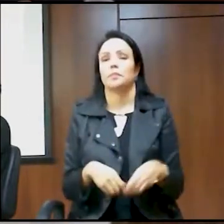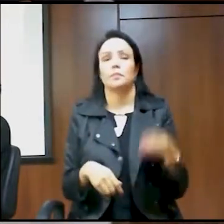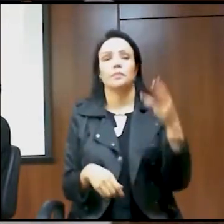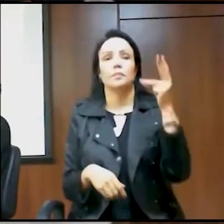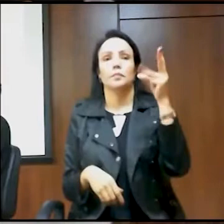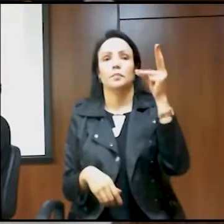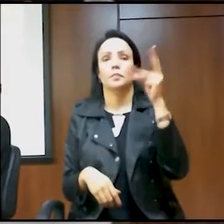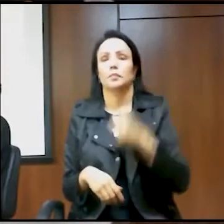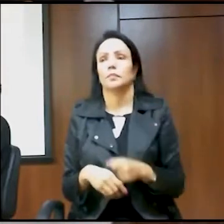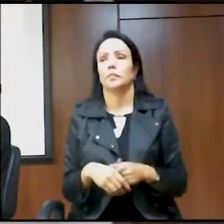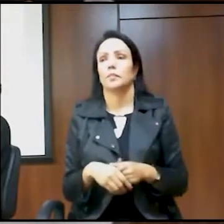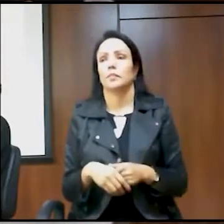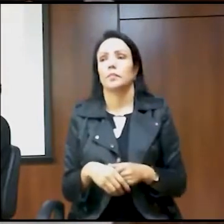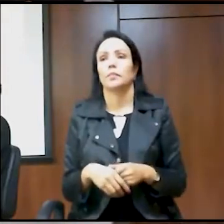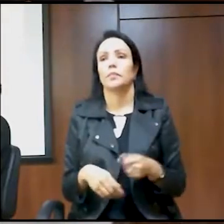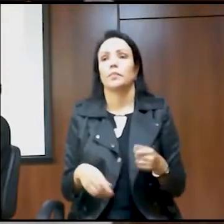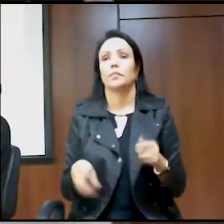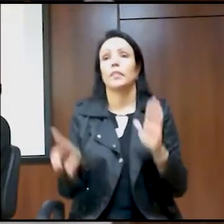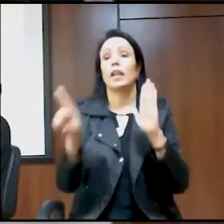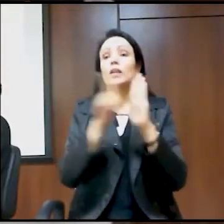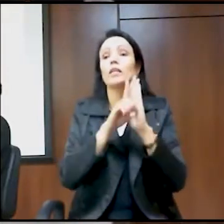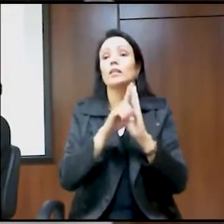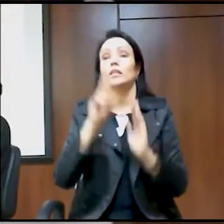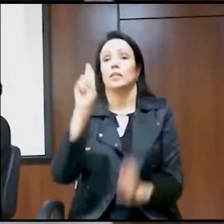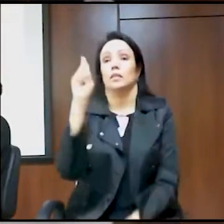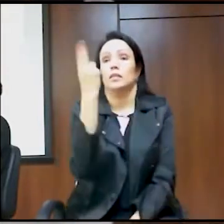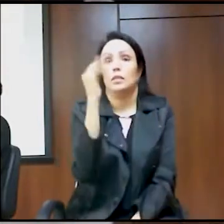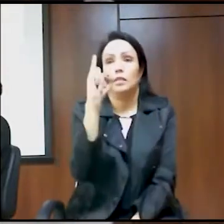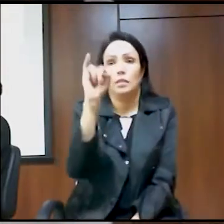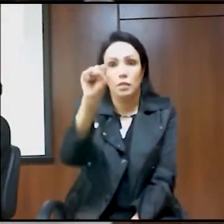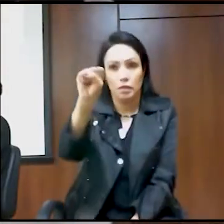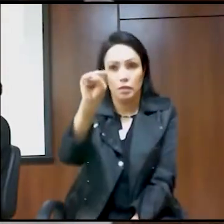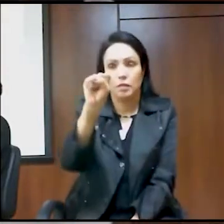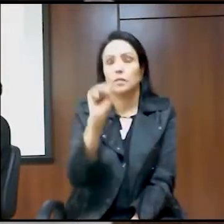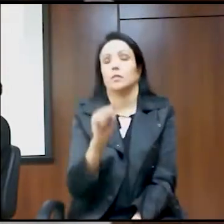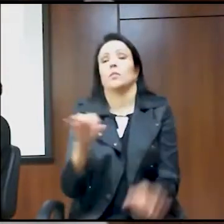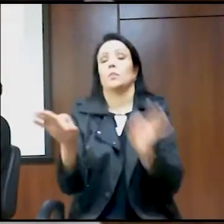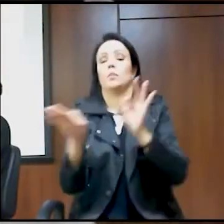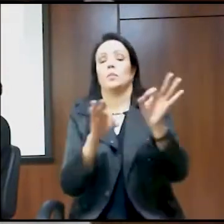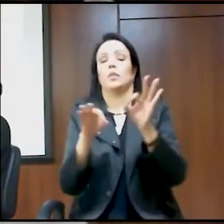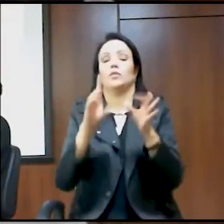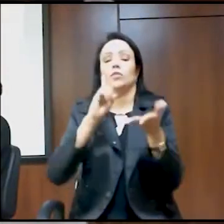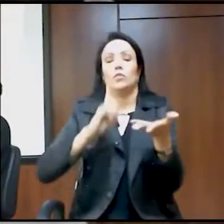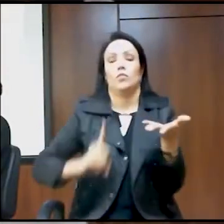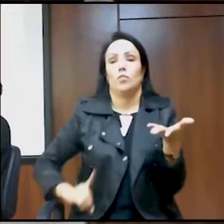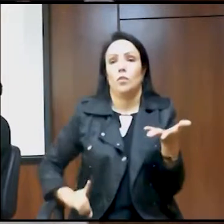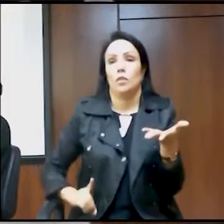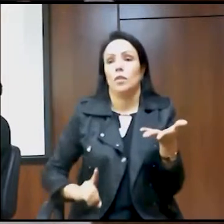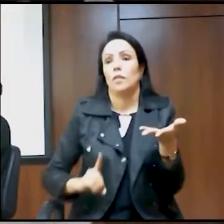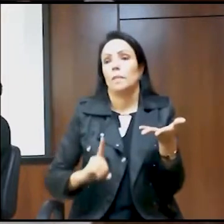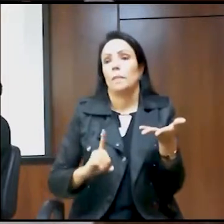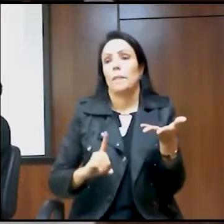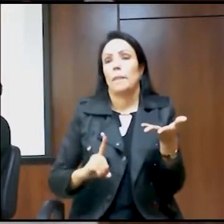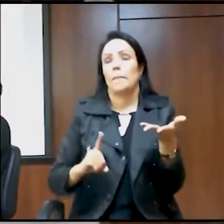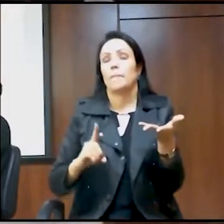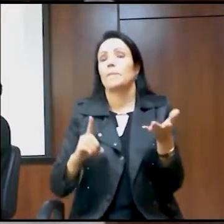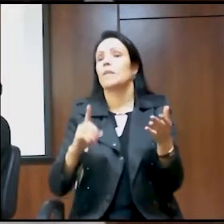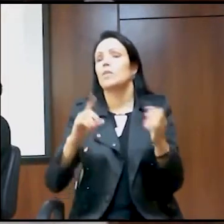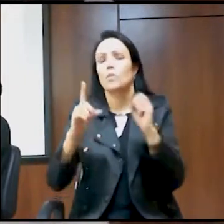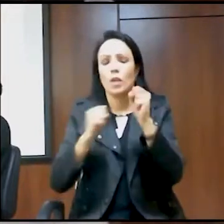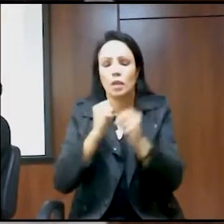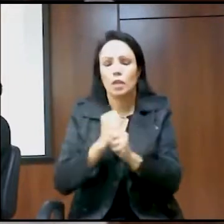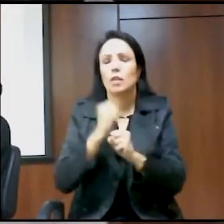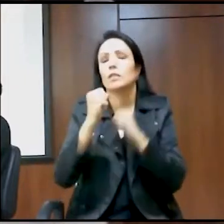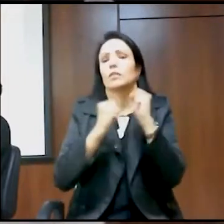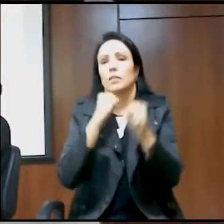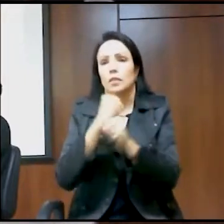questão, né, é sobre o decreto de HIS, né, do plano diretor. O decreto de HIS, que é atualizado todo ano pela Prefeitura